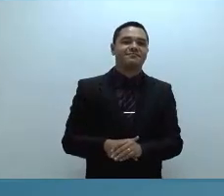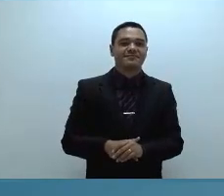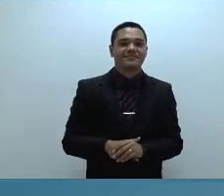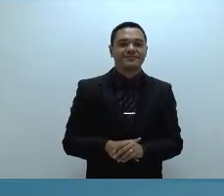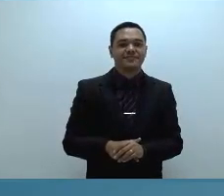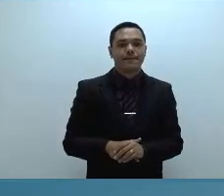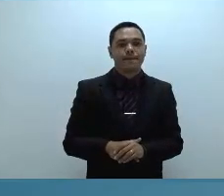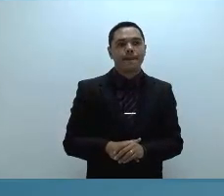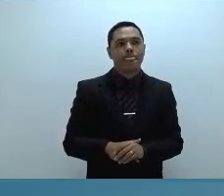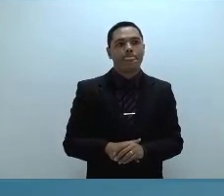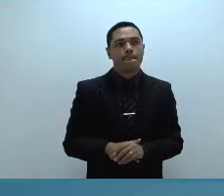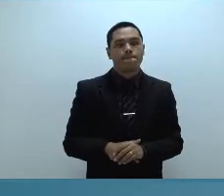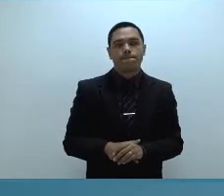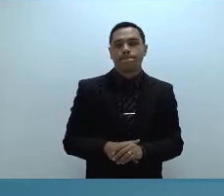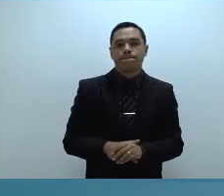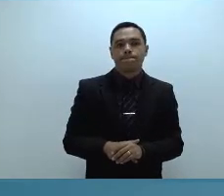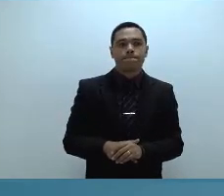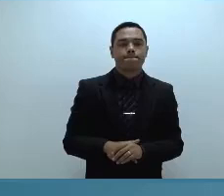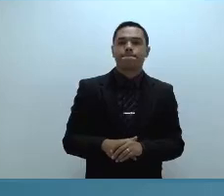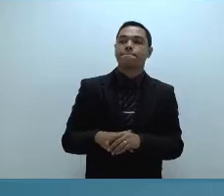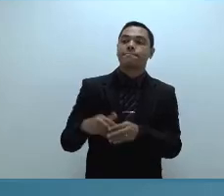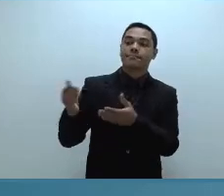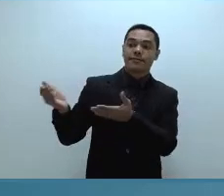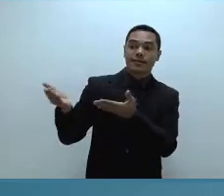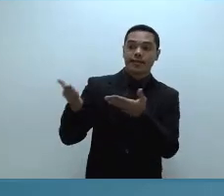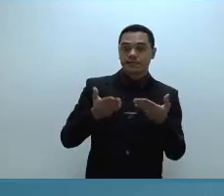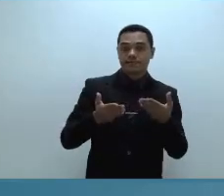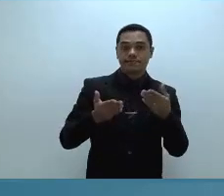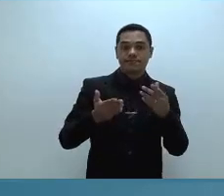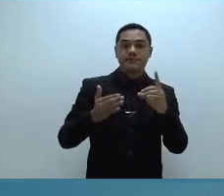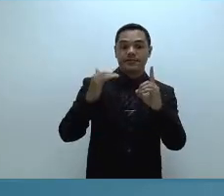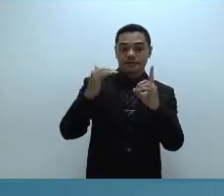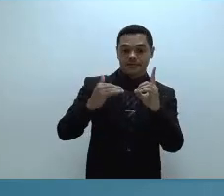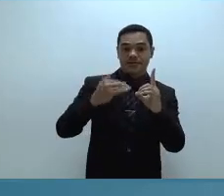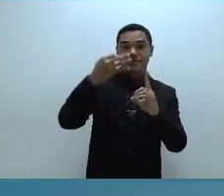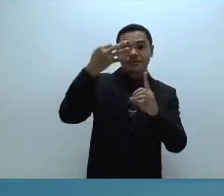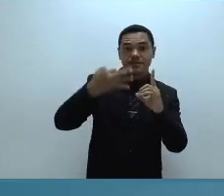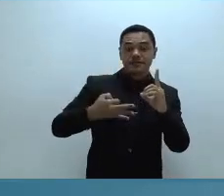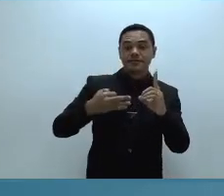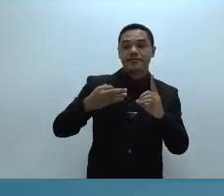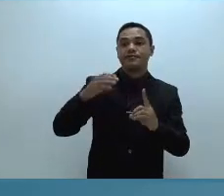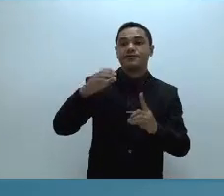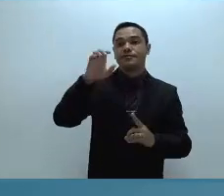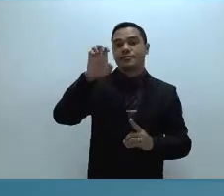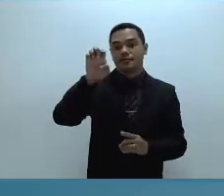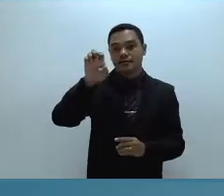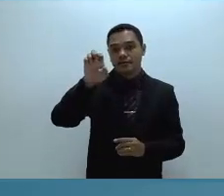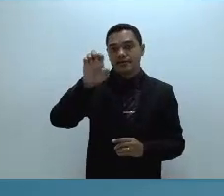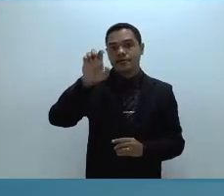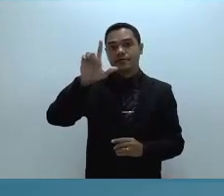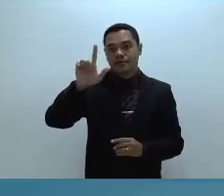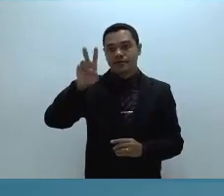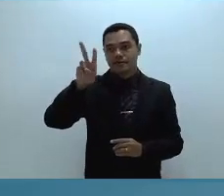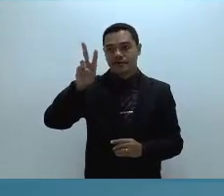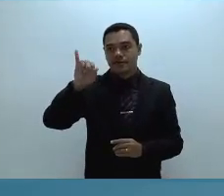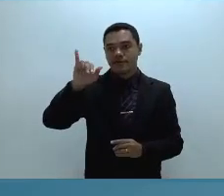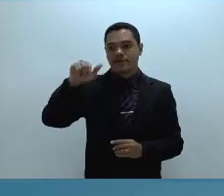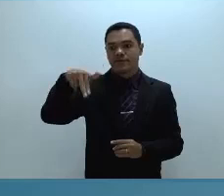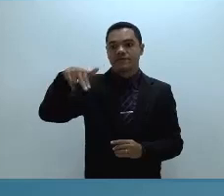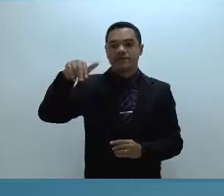Eu peço a palavra, presidente. É Elvina. Pois não, desembargadora Elvina. Bom dia. Seja